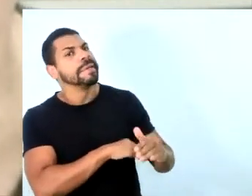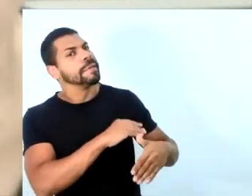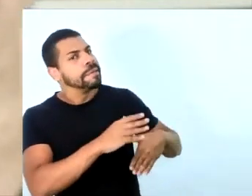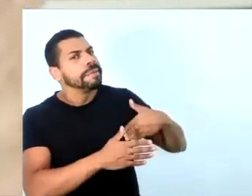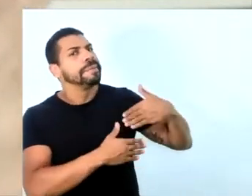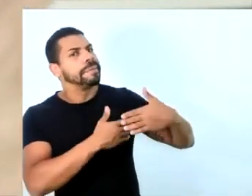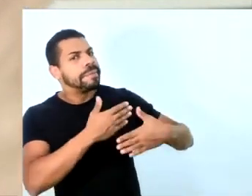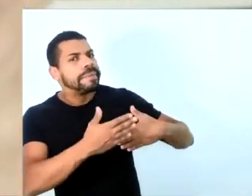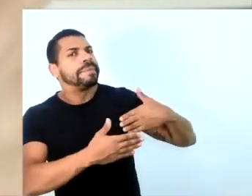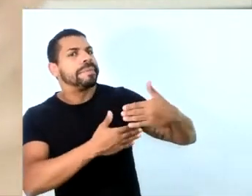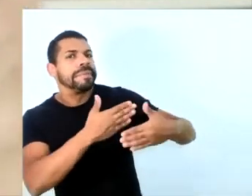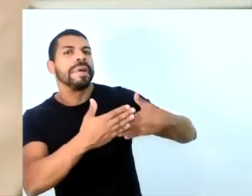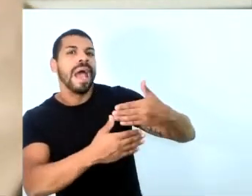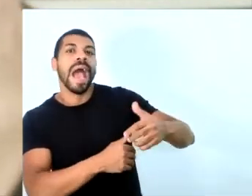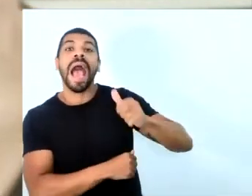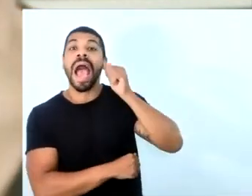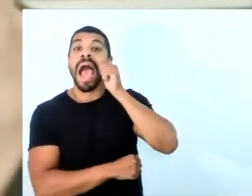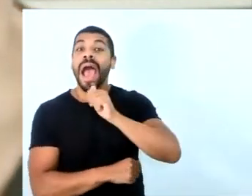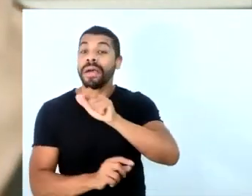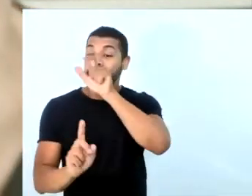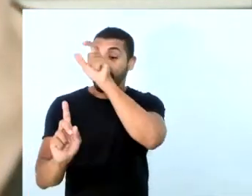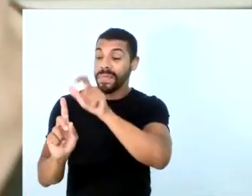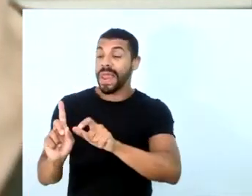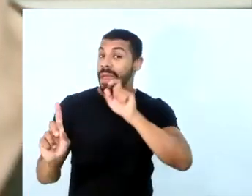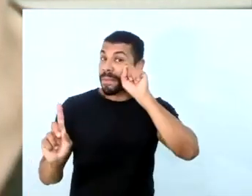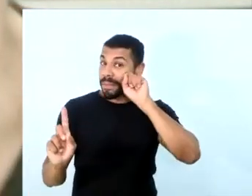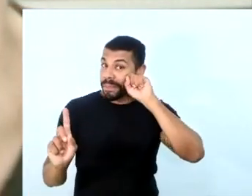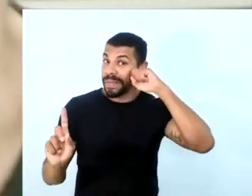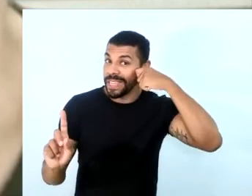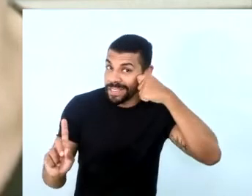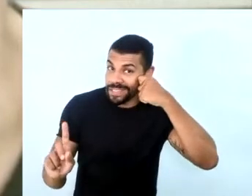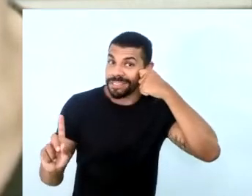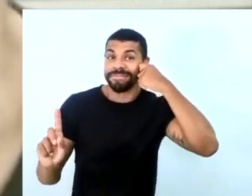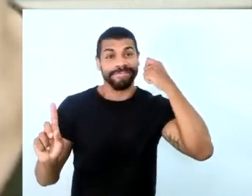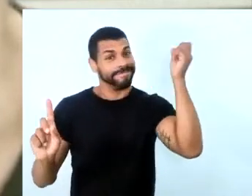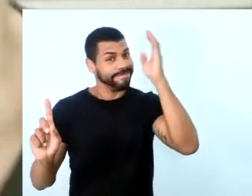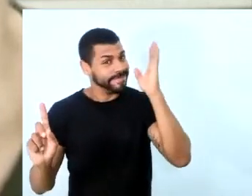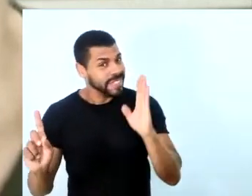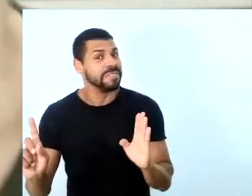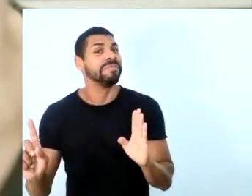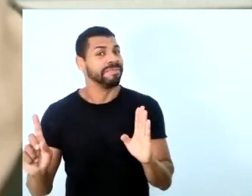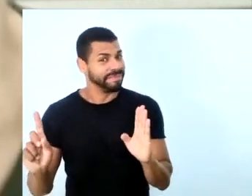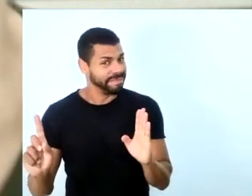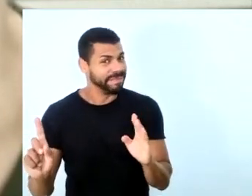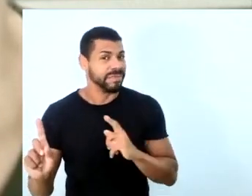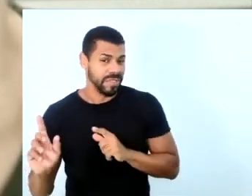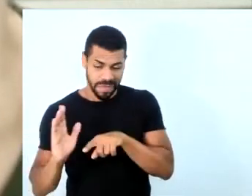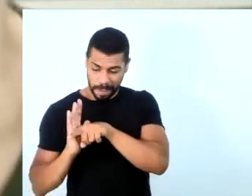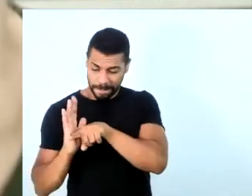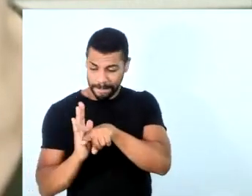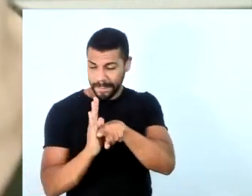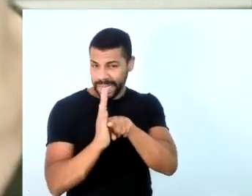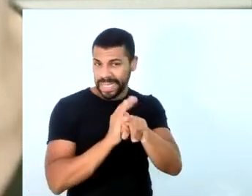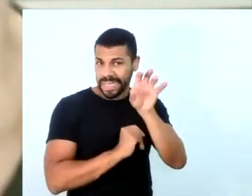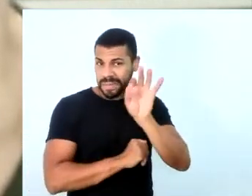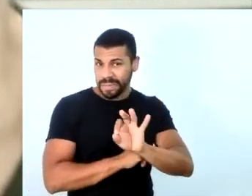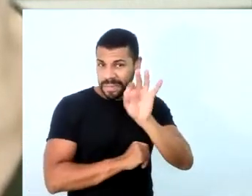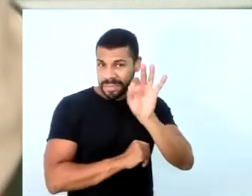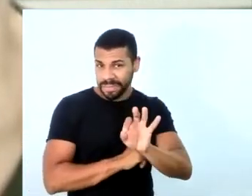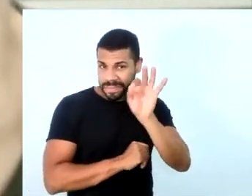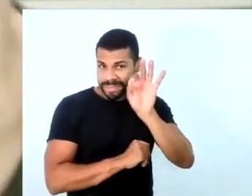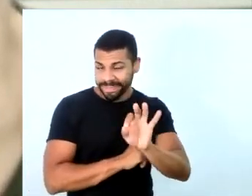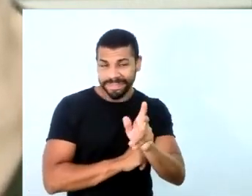muito, a gente vê. A mulher preta no cinema brasileiro não precisa nem se falar, né? Se você pegar as estatísticas e os números